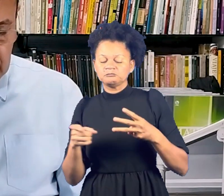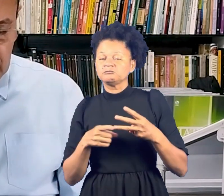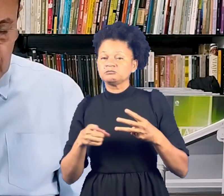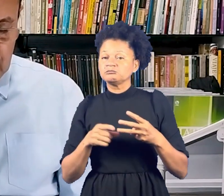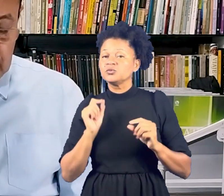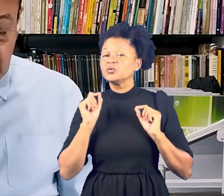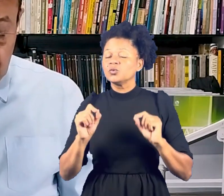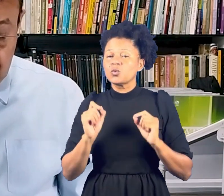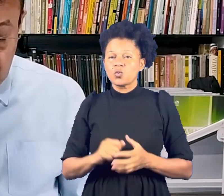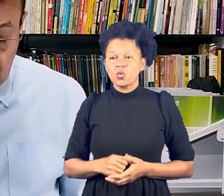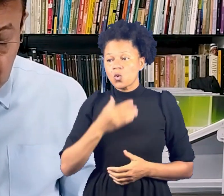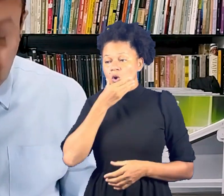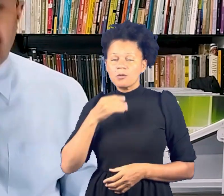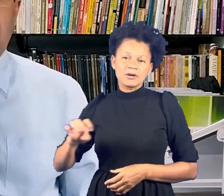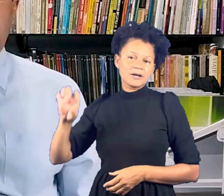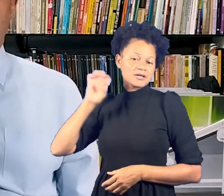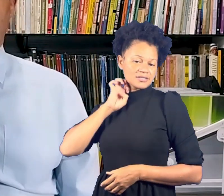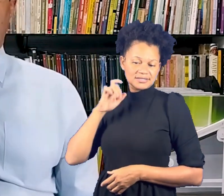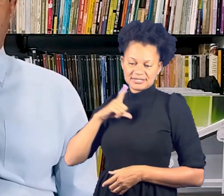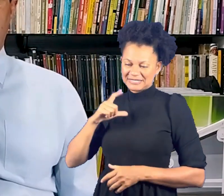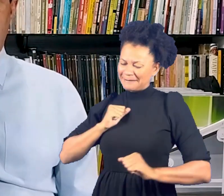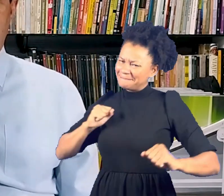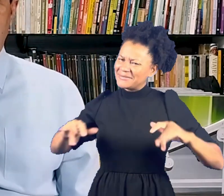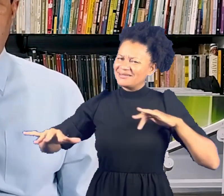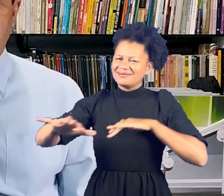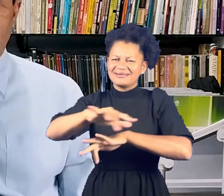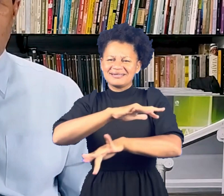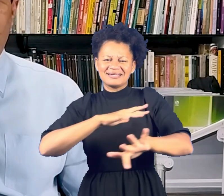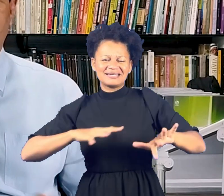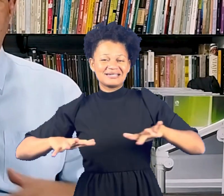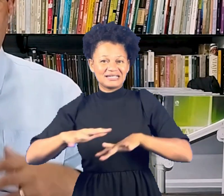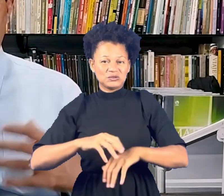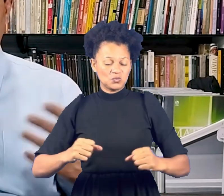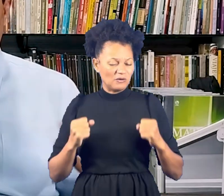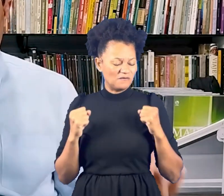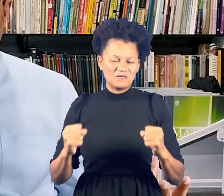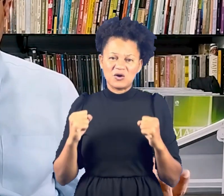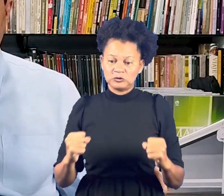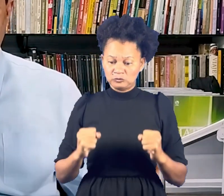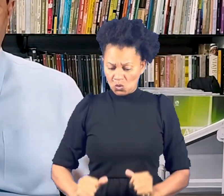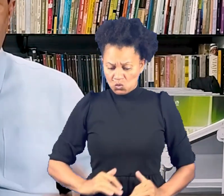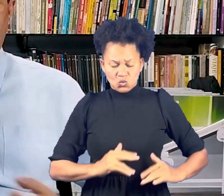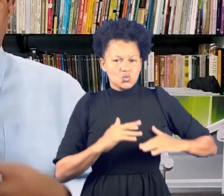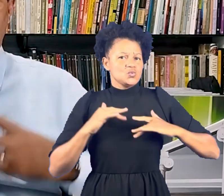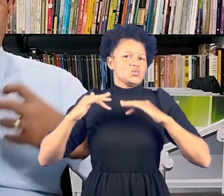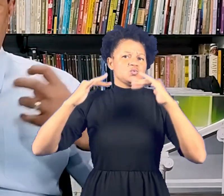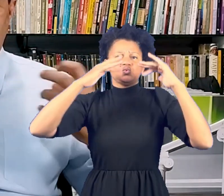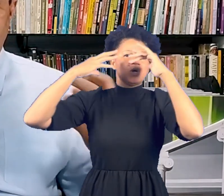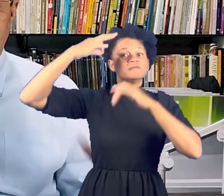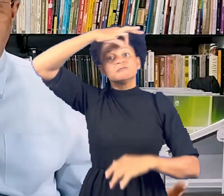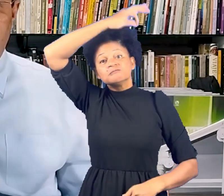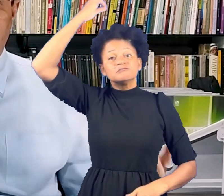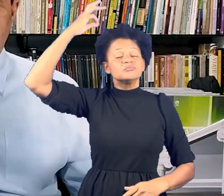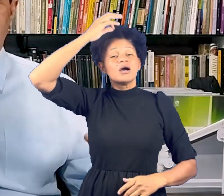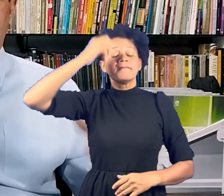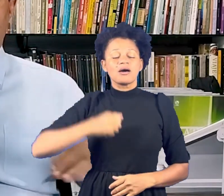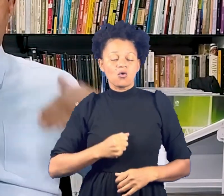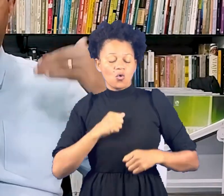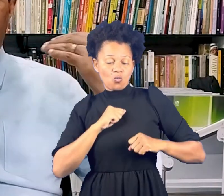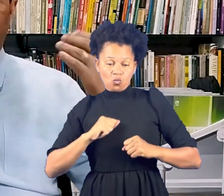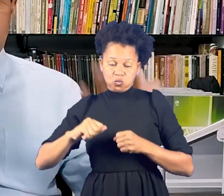lugar, Estevão operava maravilhas, né? Um homem avivado, cheio do Espírito